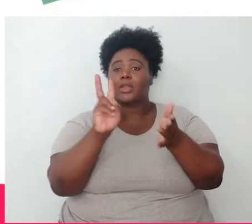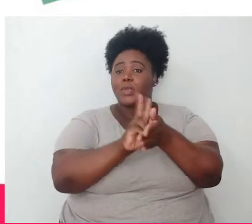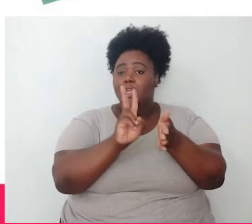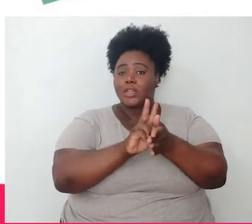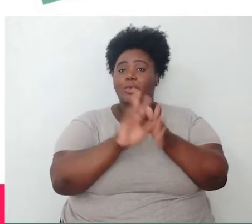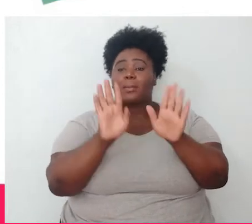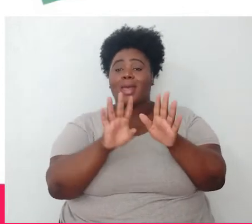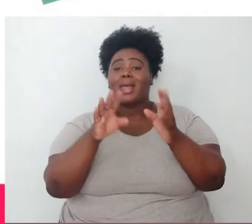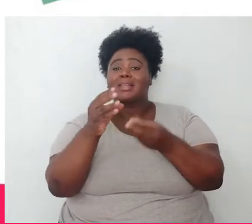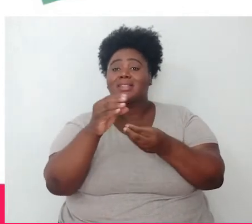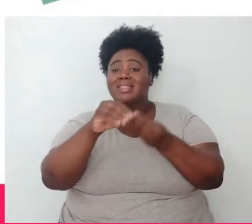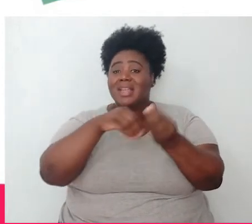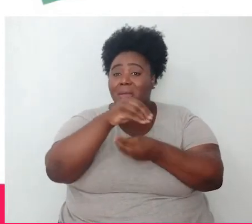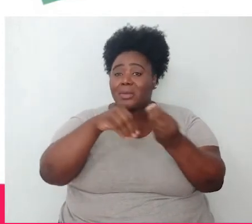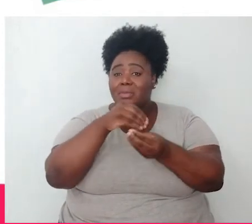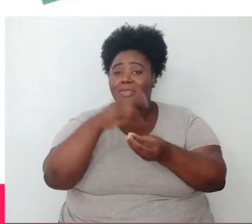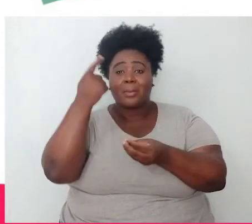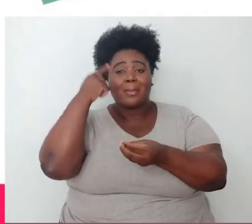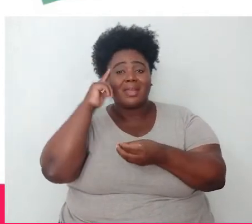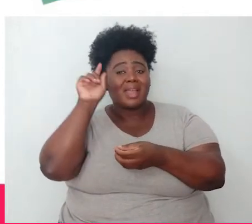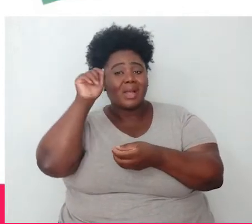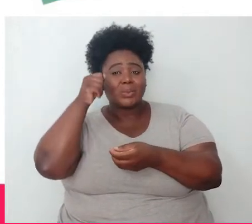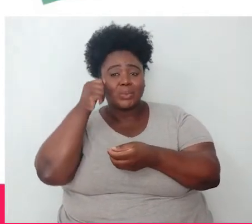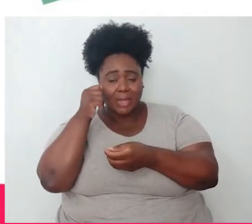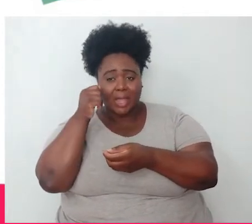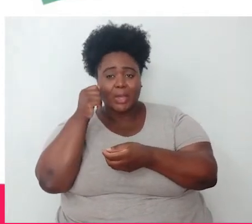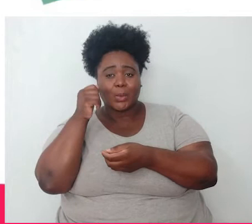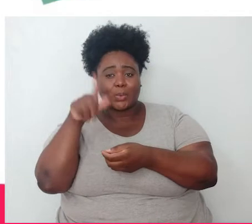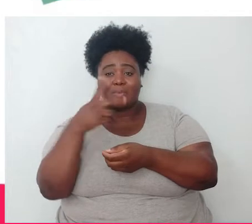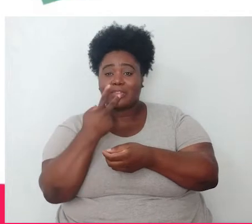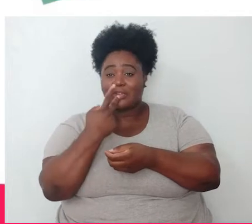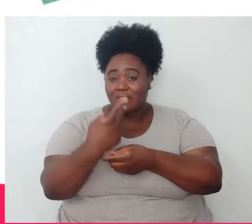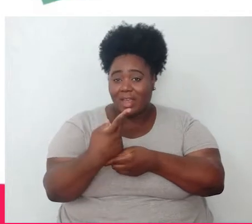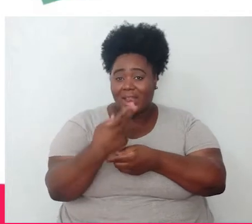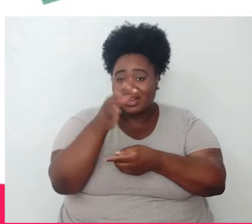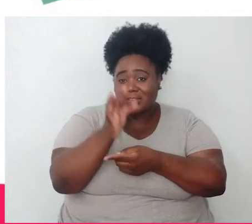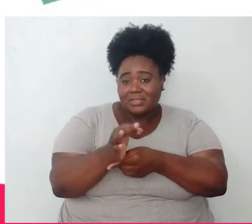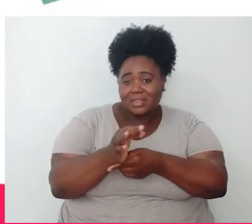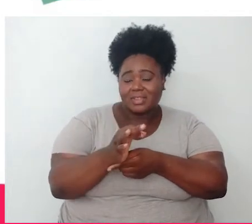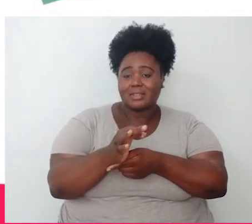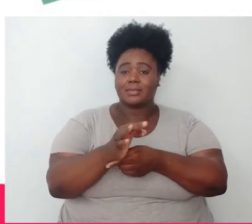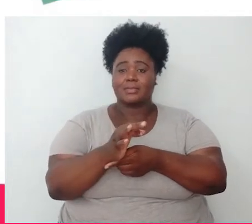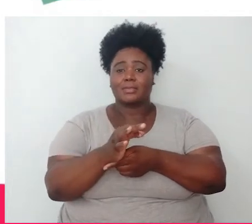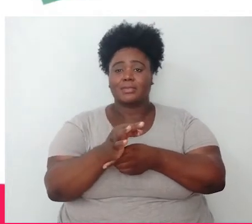e índio, pensar a questão do negro e de forma afirmativa, teoricamente, artisticamente, é